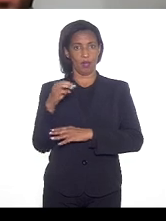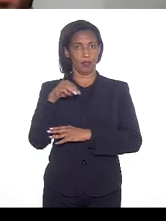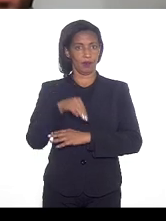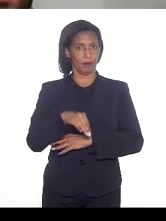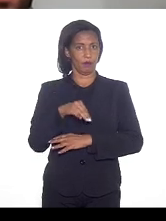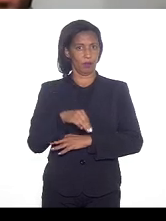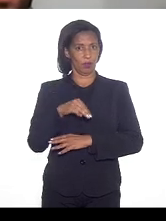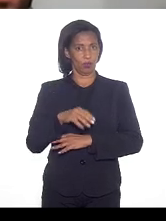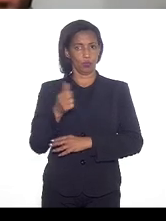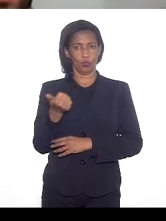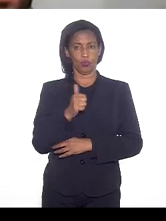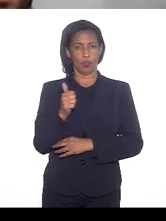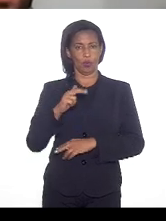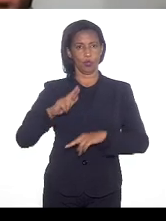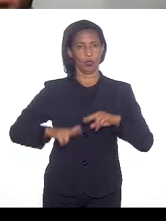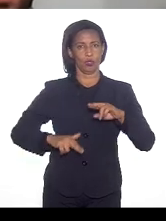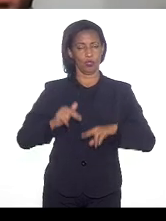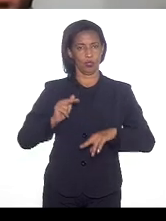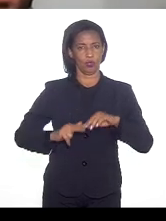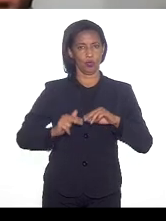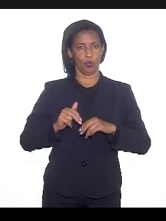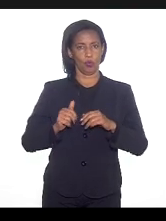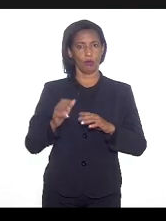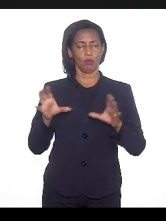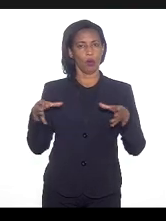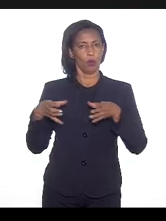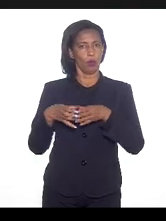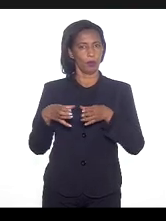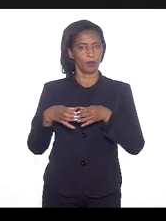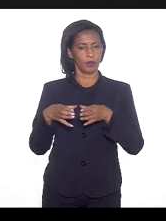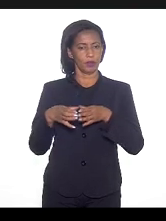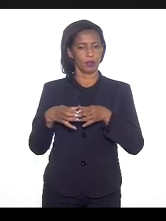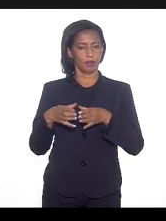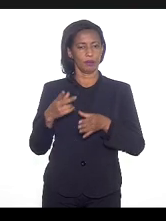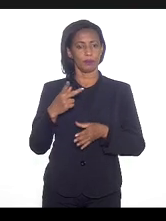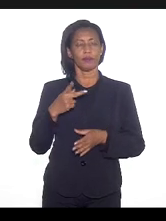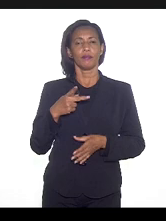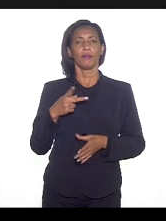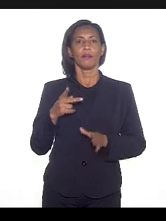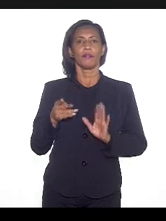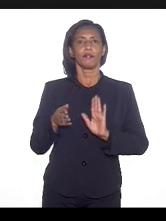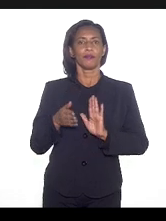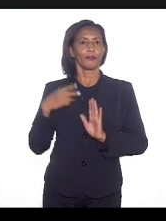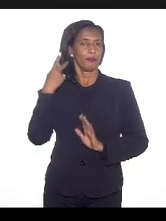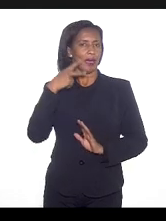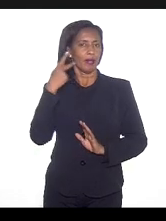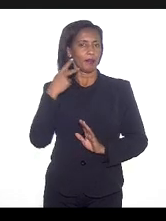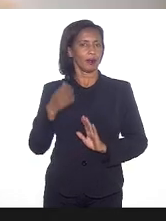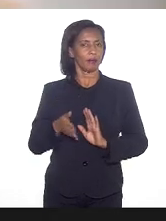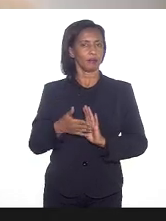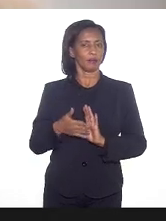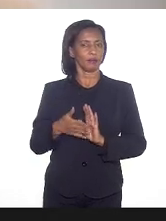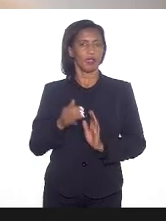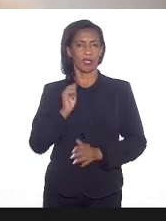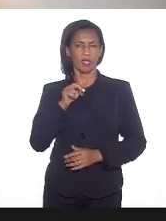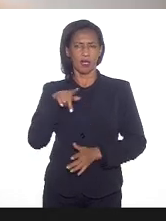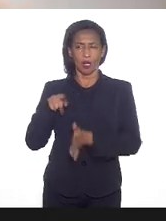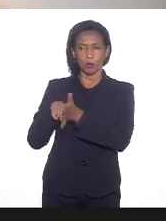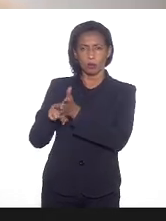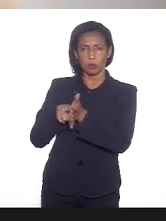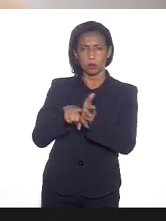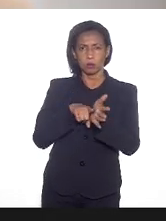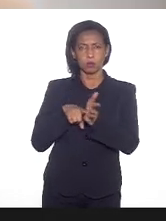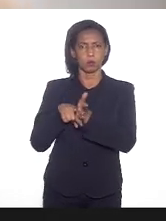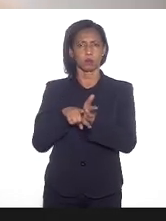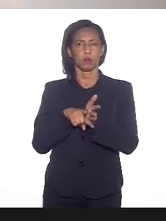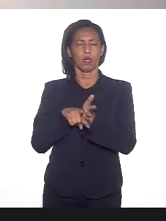de junho de 2021, na condição de presidente da Comissão Parlamentar de Inquérito, destinada a investigar a tentativa